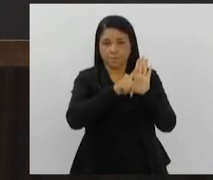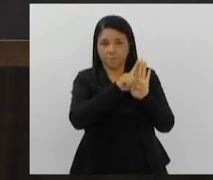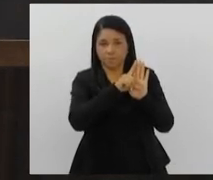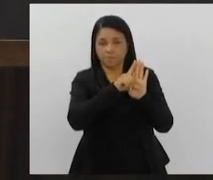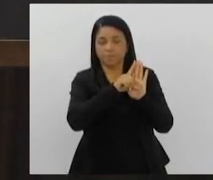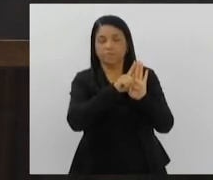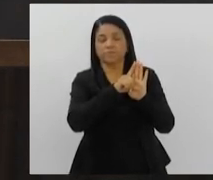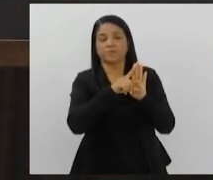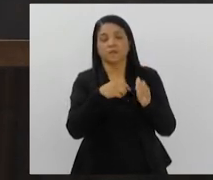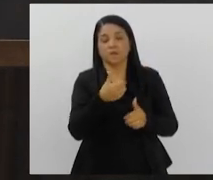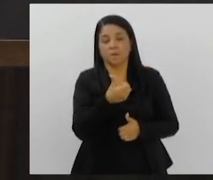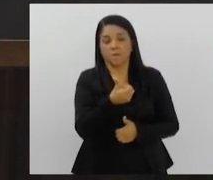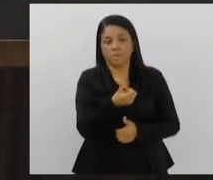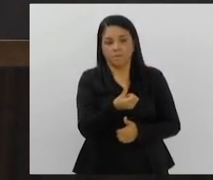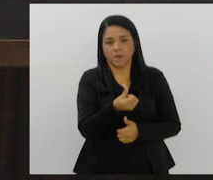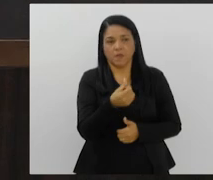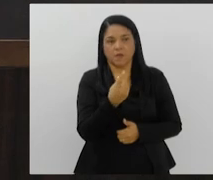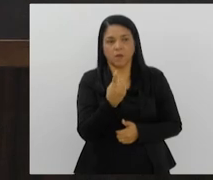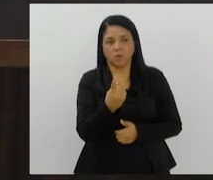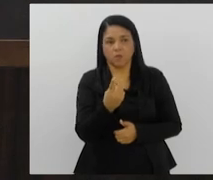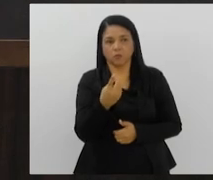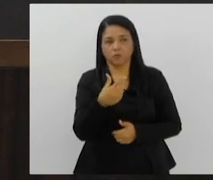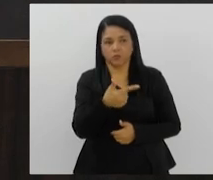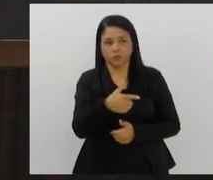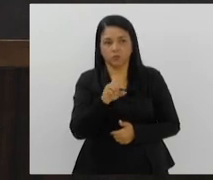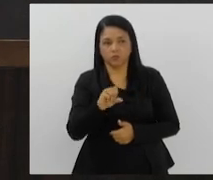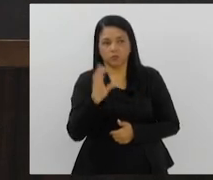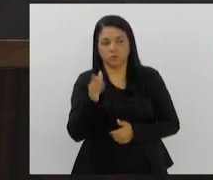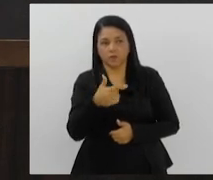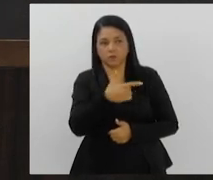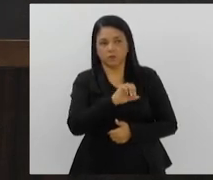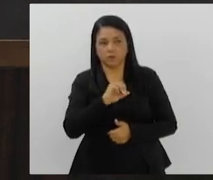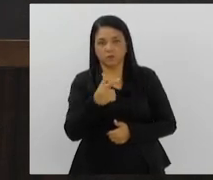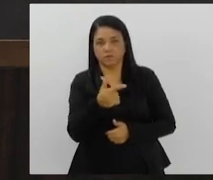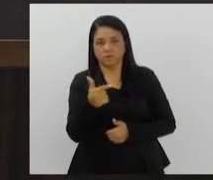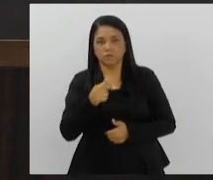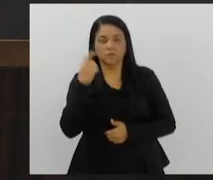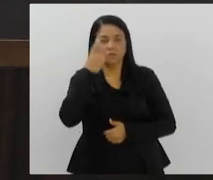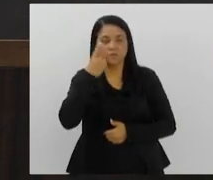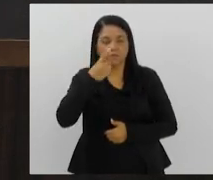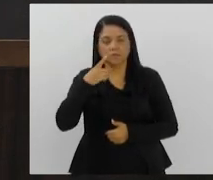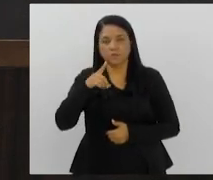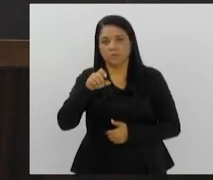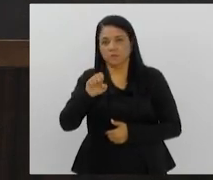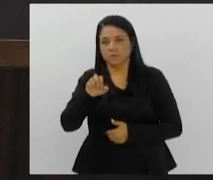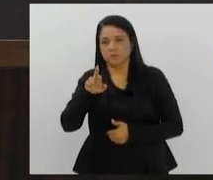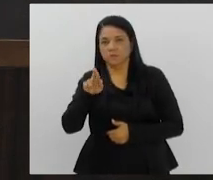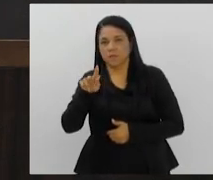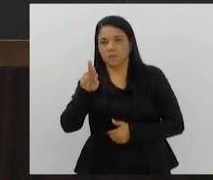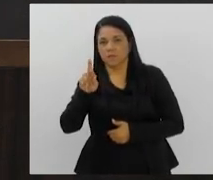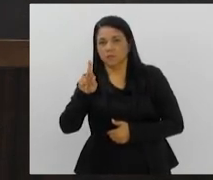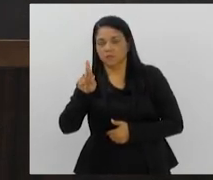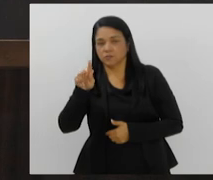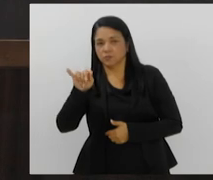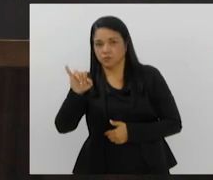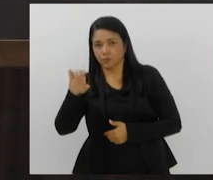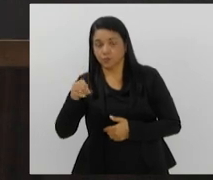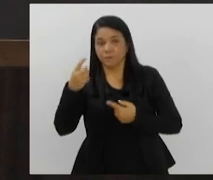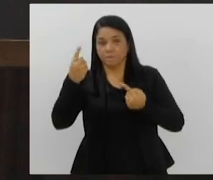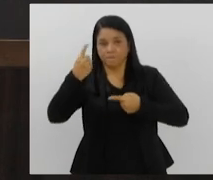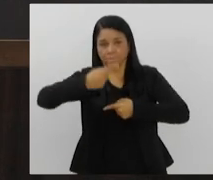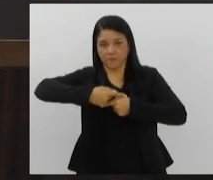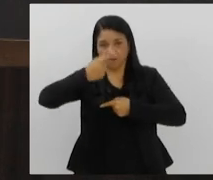6128 de 22, de autoria do deputado doutor Serginho, que dispõe sobre a isenção de pedágio no âmbito do Estado do Rio de